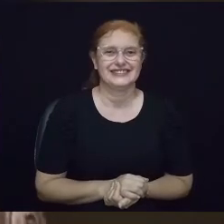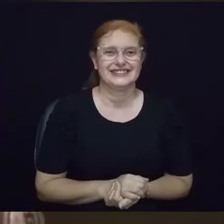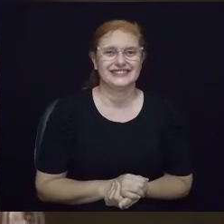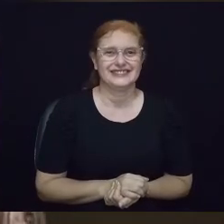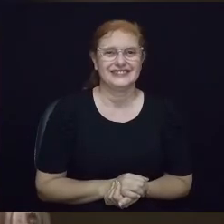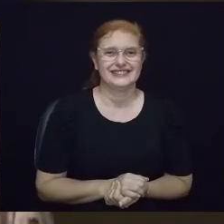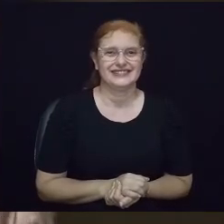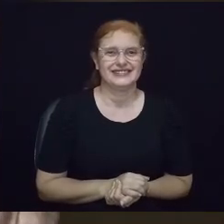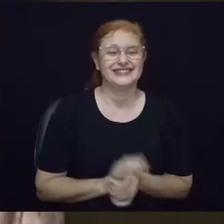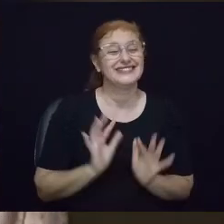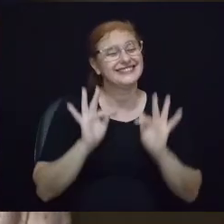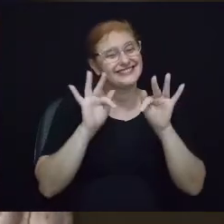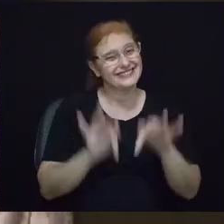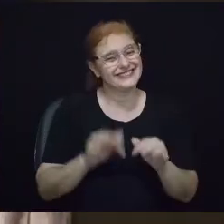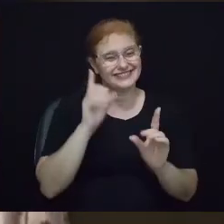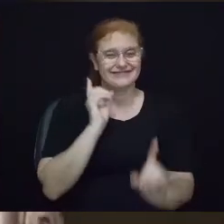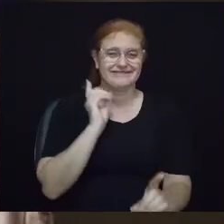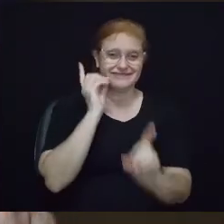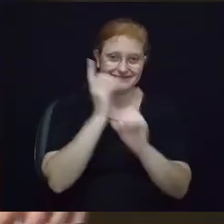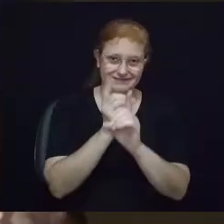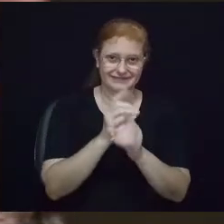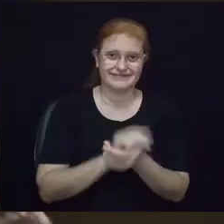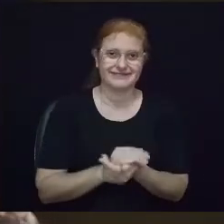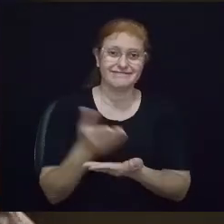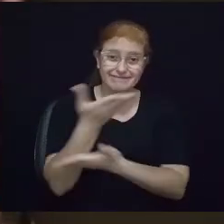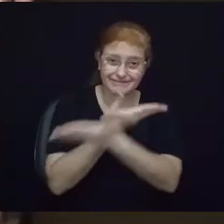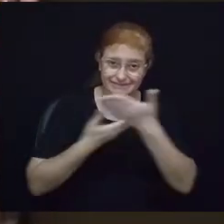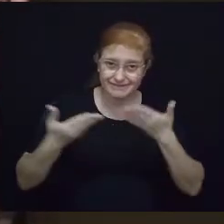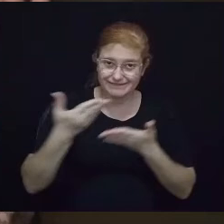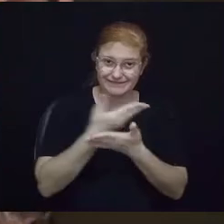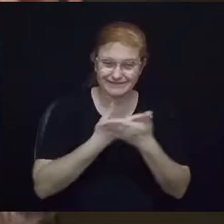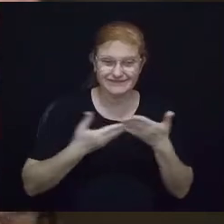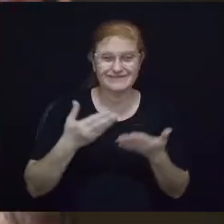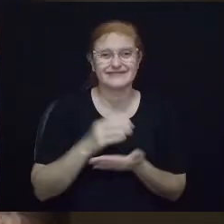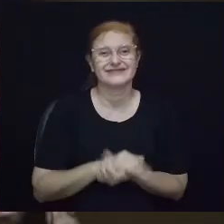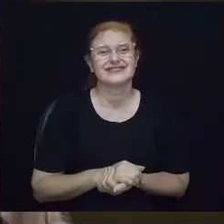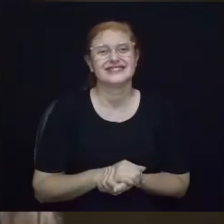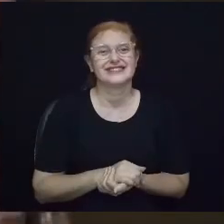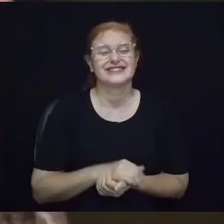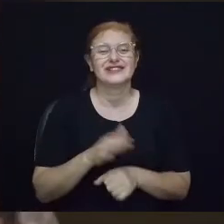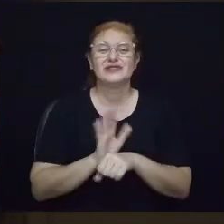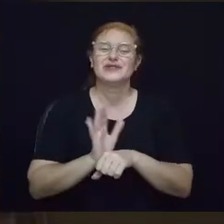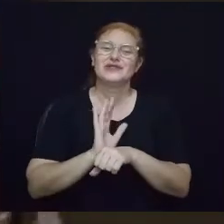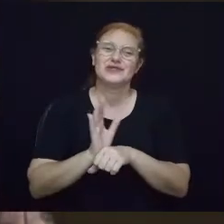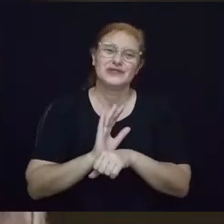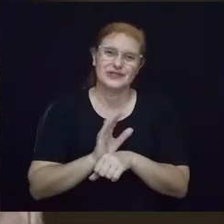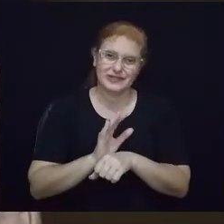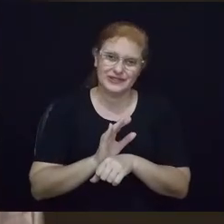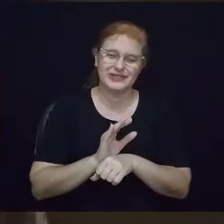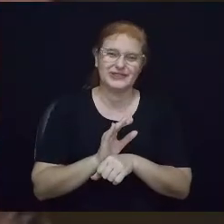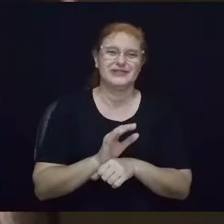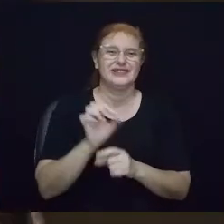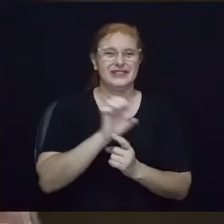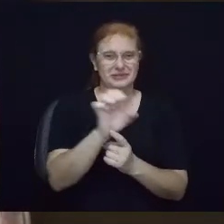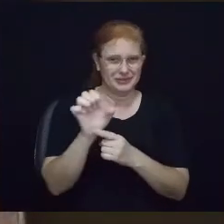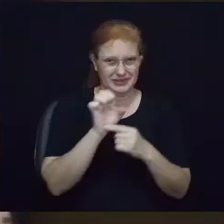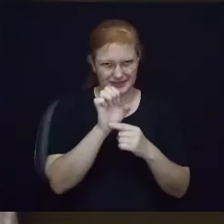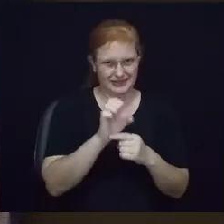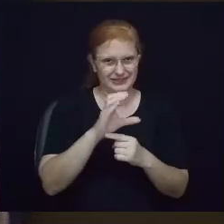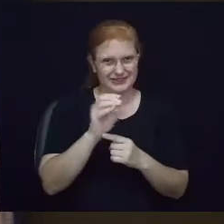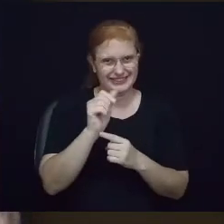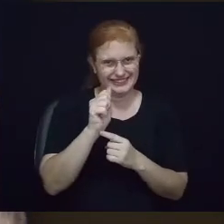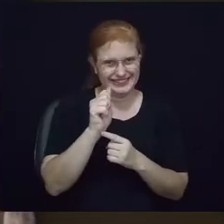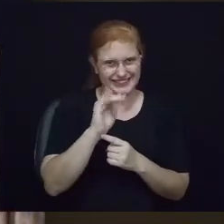E terminamos esse encontro compartilhando um trechinho do filme Gesto Invisível, do Caio